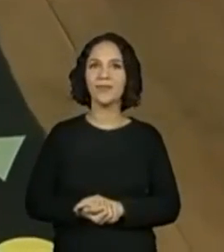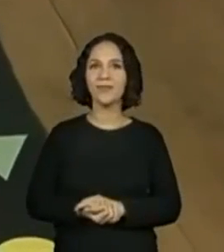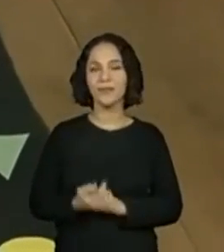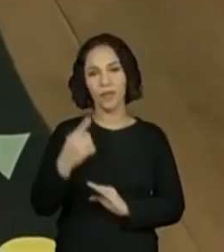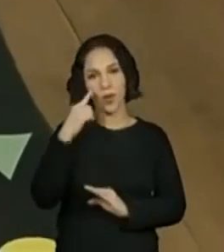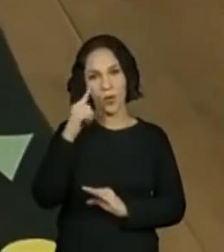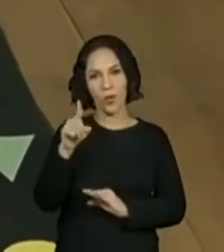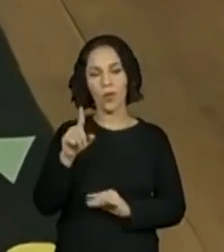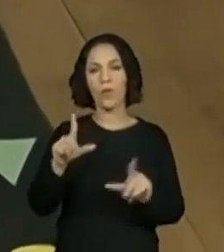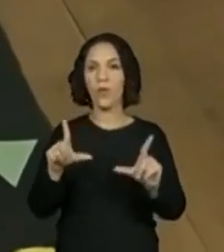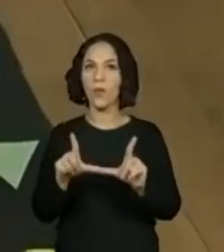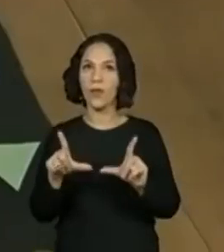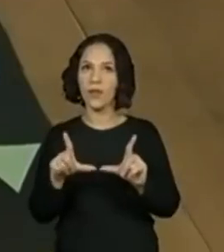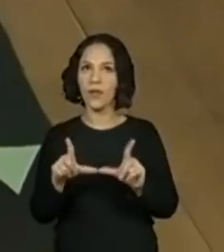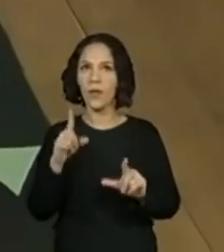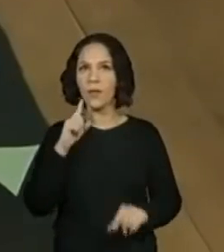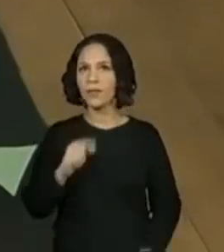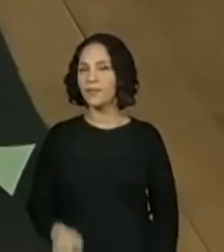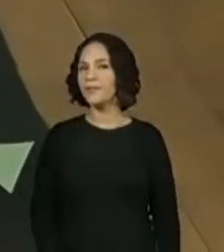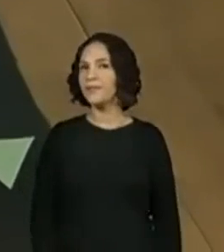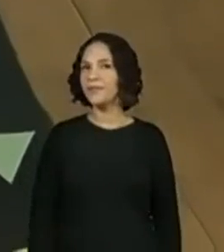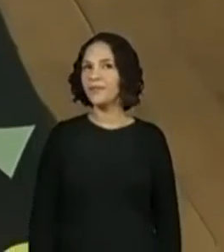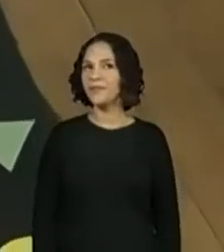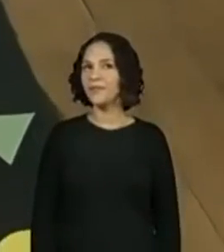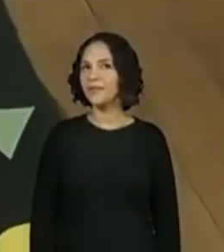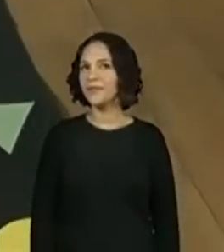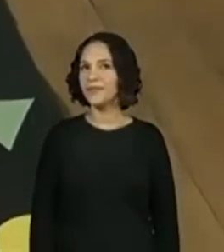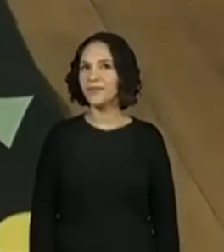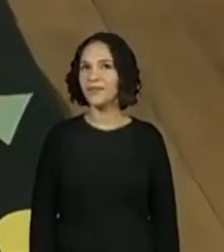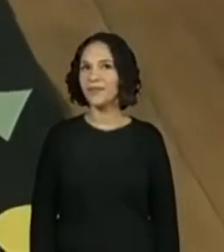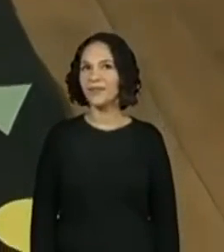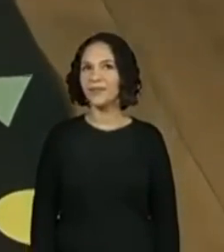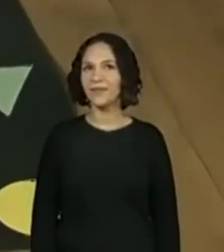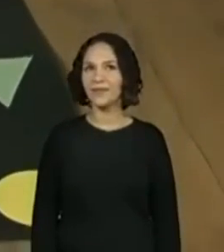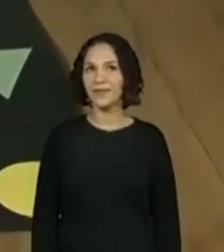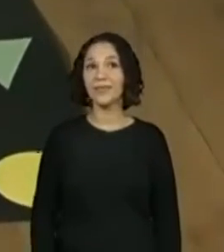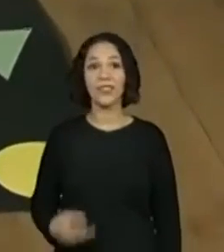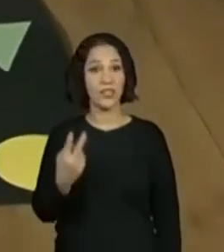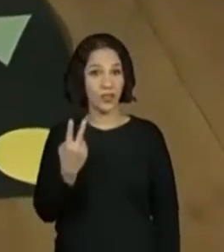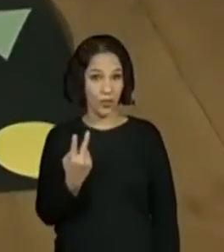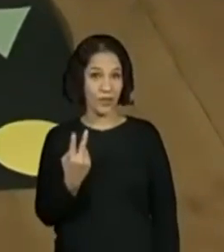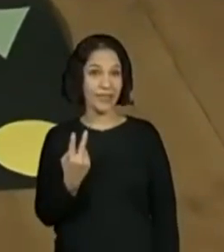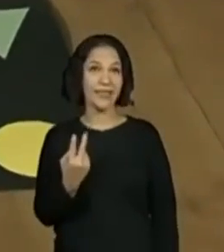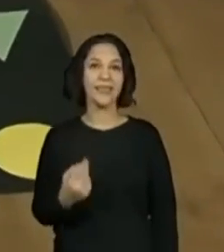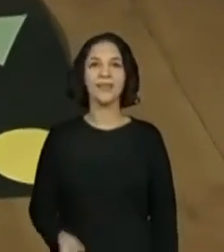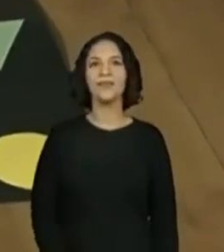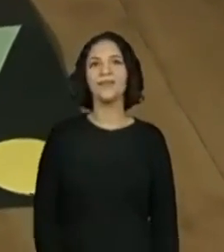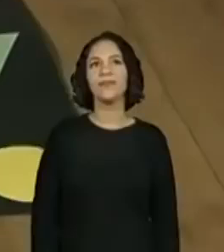Quadrado. Ó, aqui tem dois. Tem aqui dois. Tem um. Aqui tem dois.